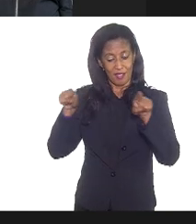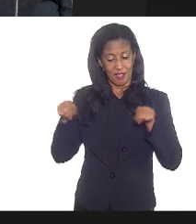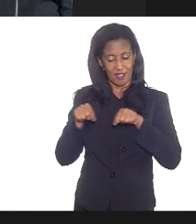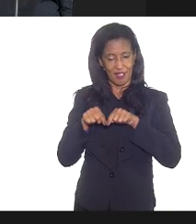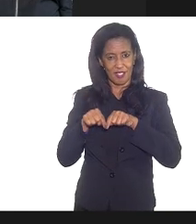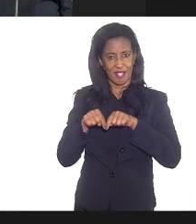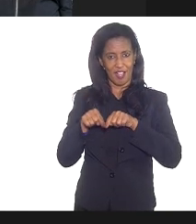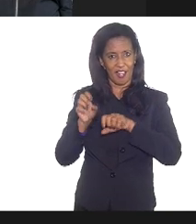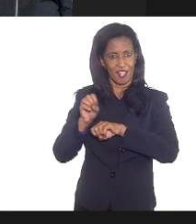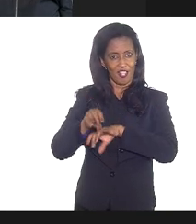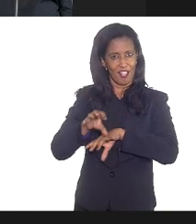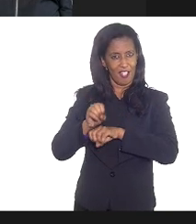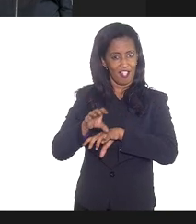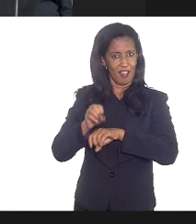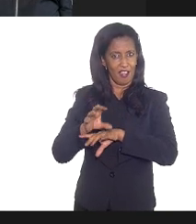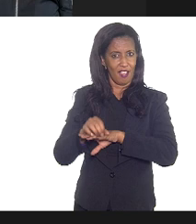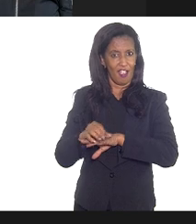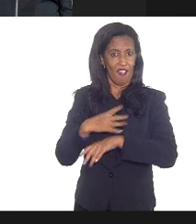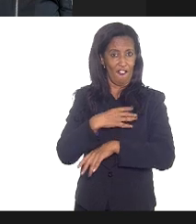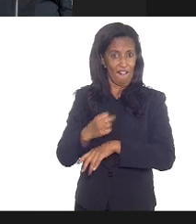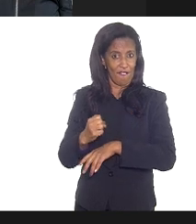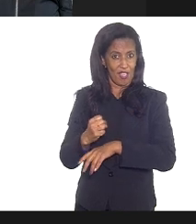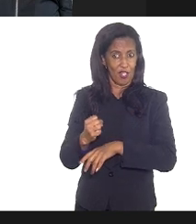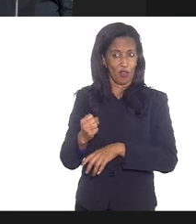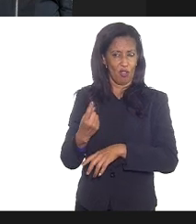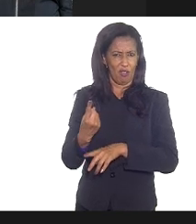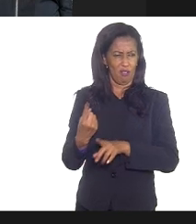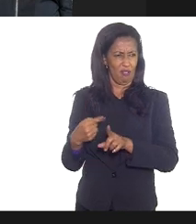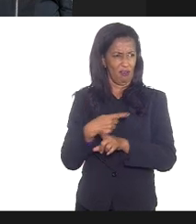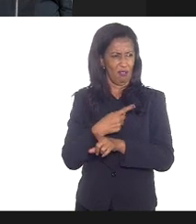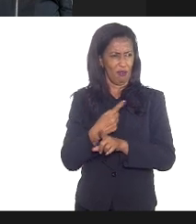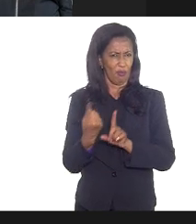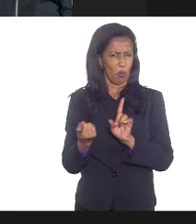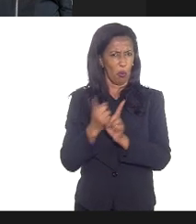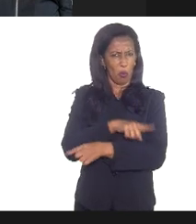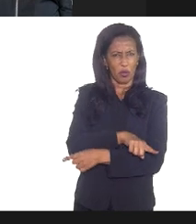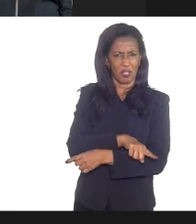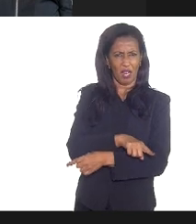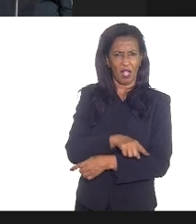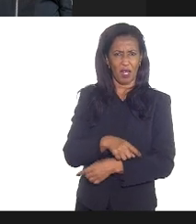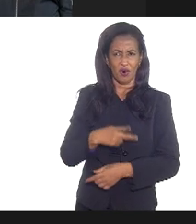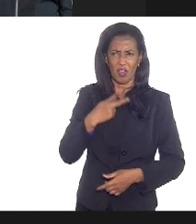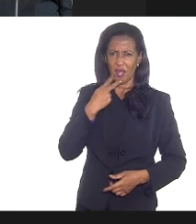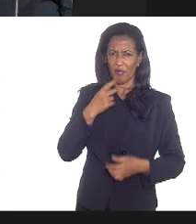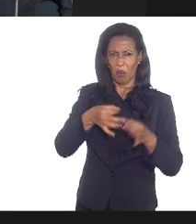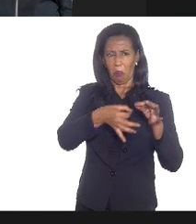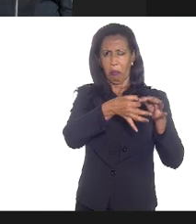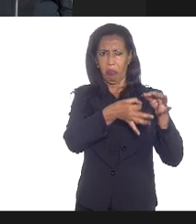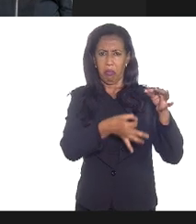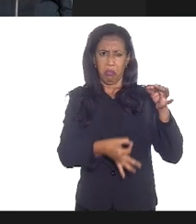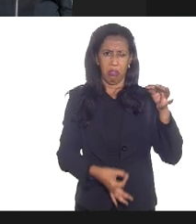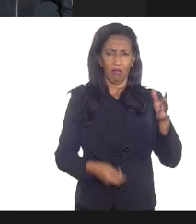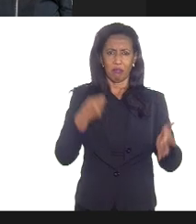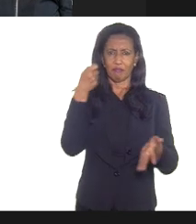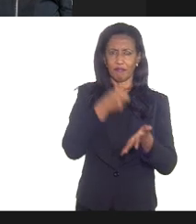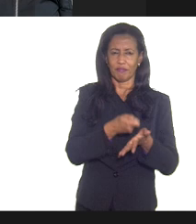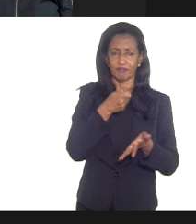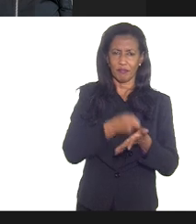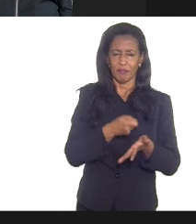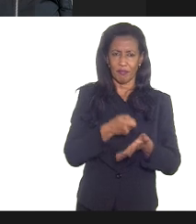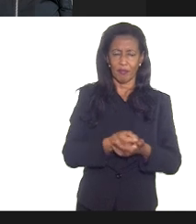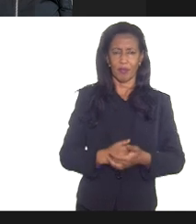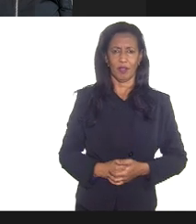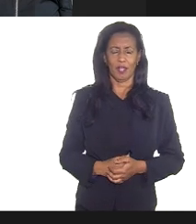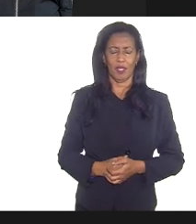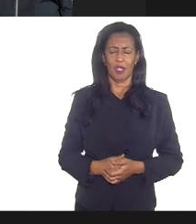aulas, eles foram contrários e fizeram discursos duríssimos. E aí eu